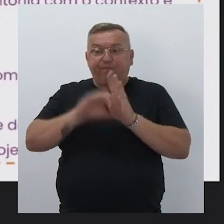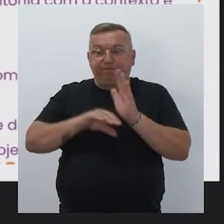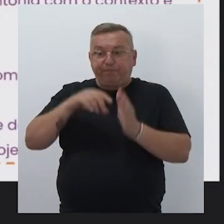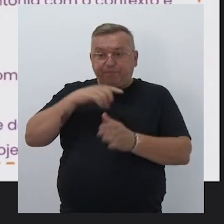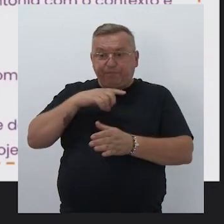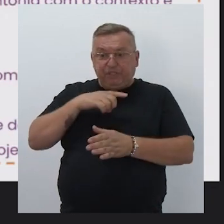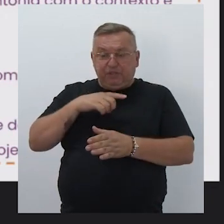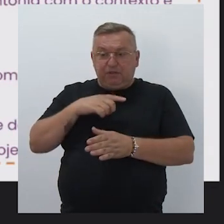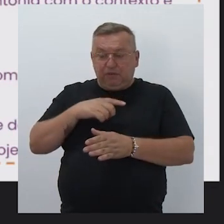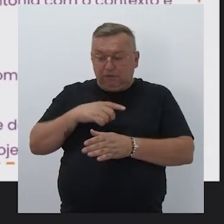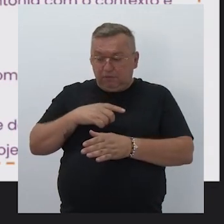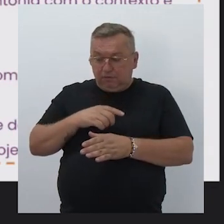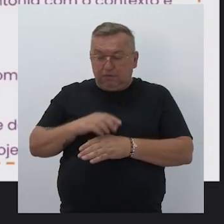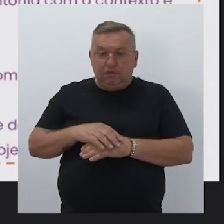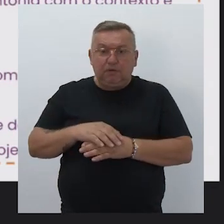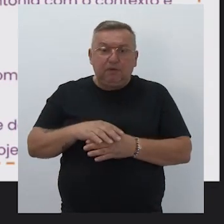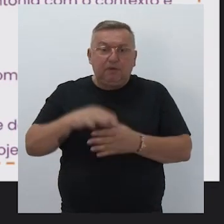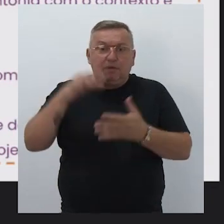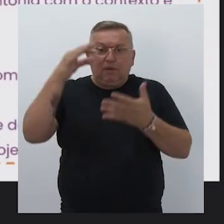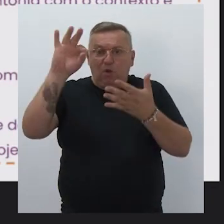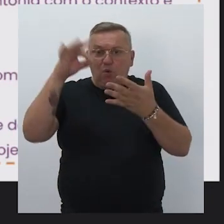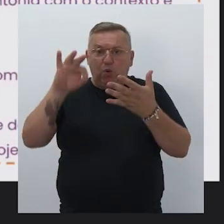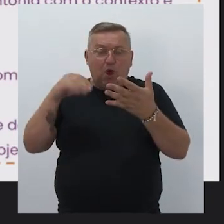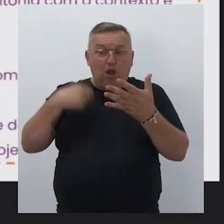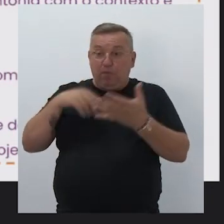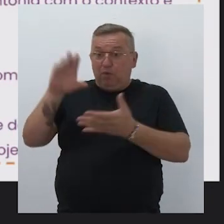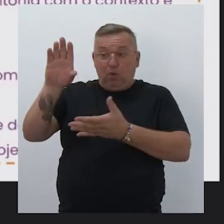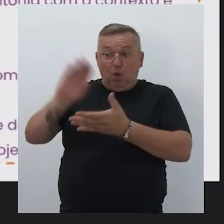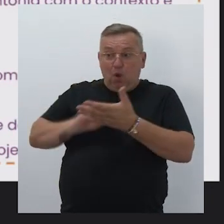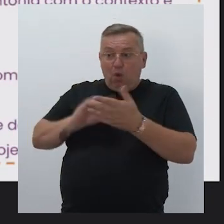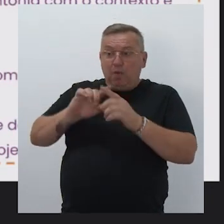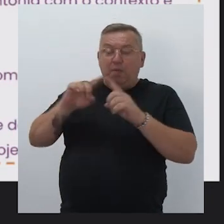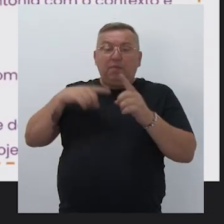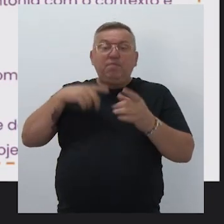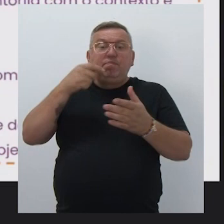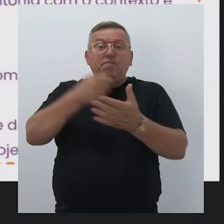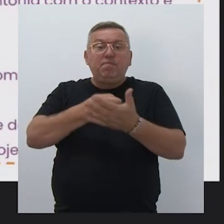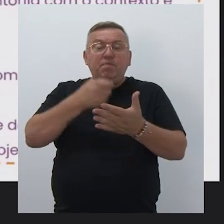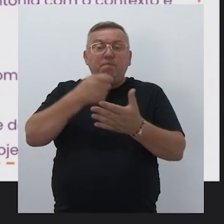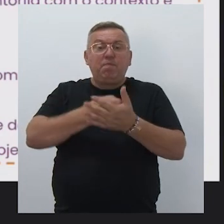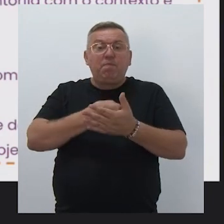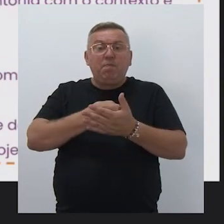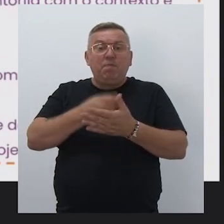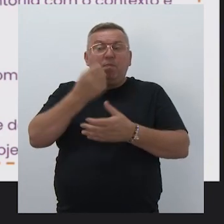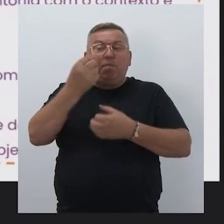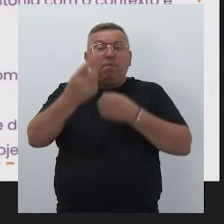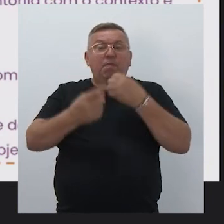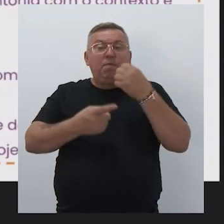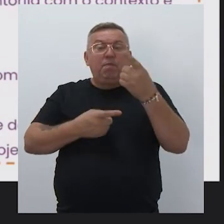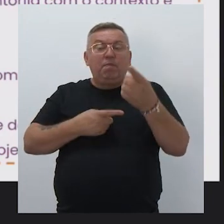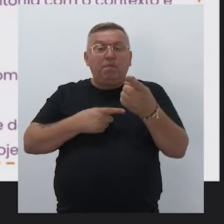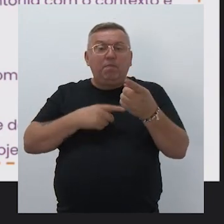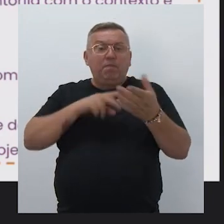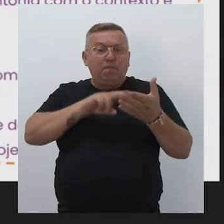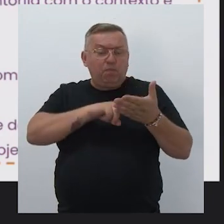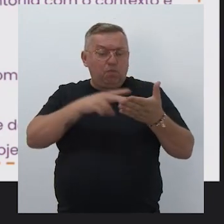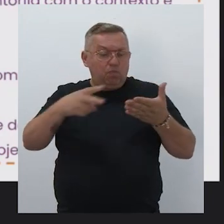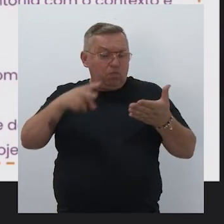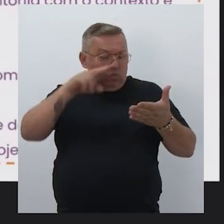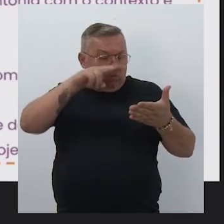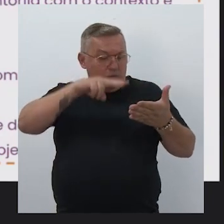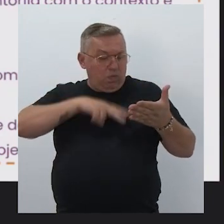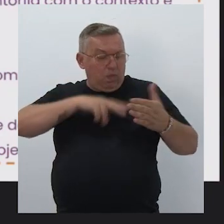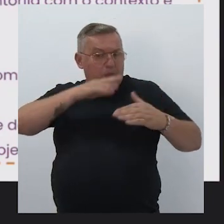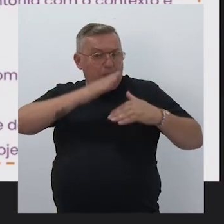ter. Checklist, não preciso copiar as habilidades, mas eu tenho que garantir que alguma tradução de habilidade